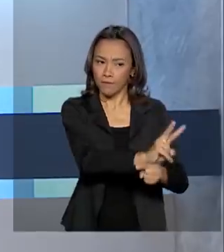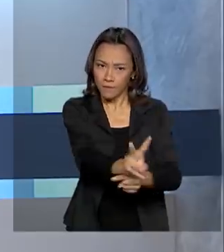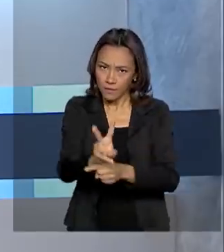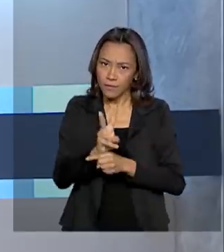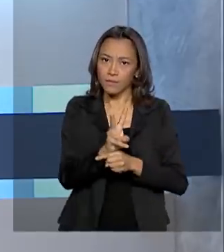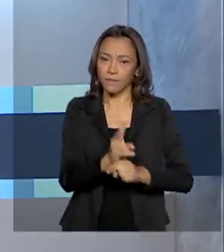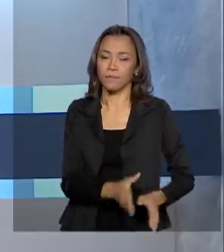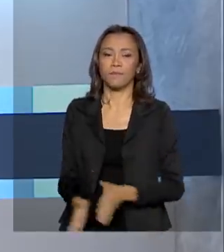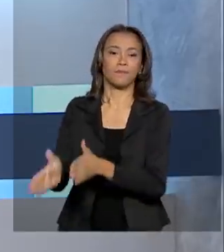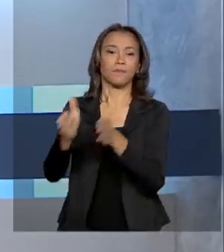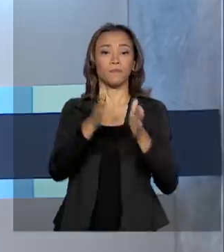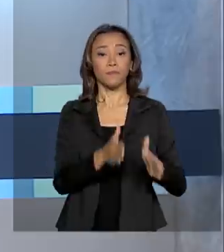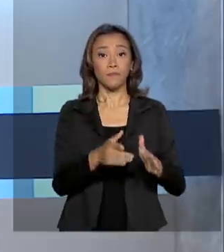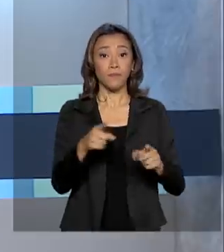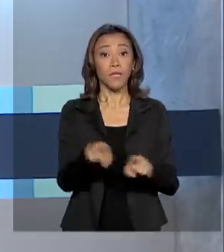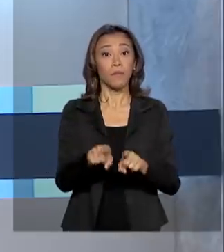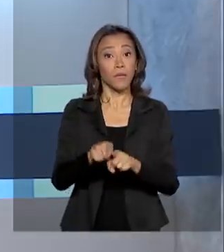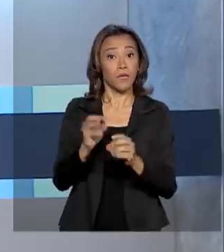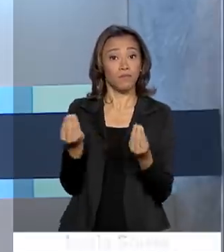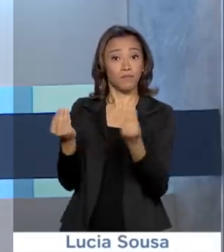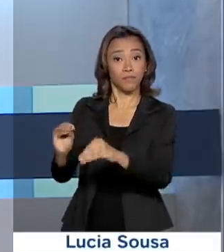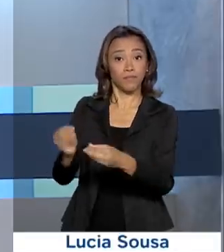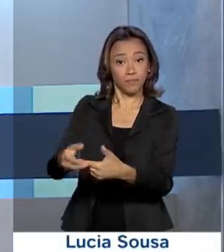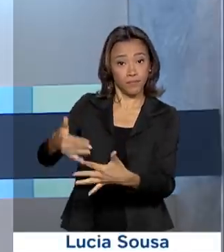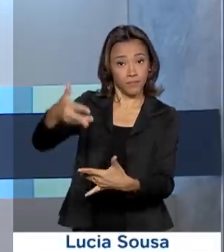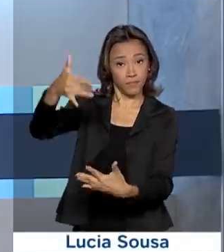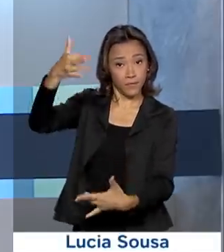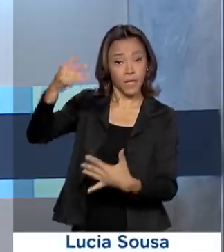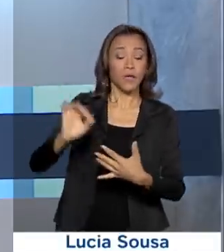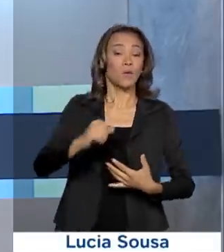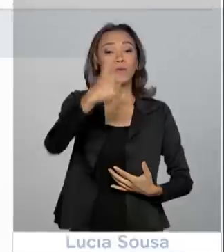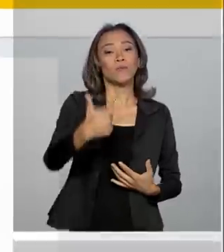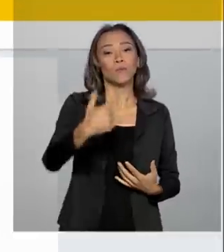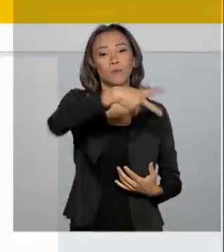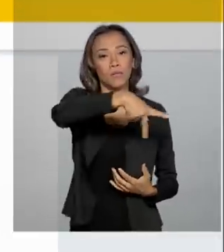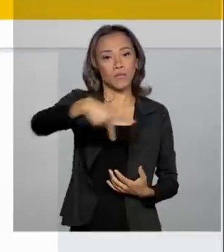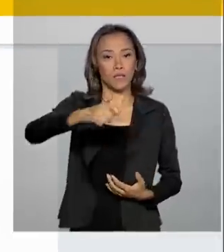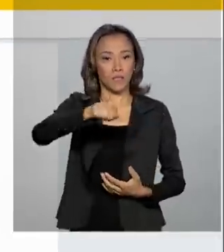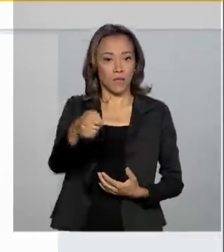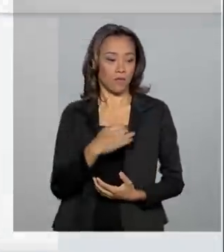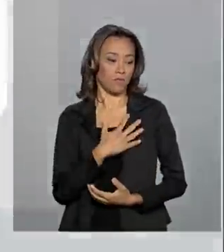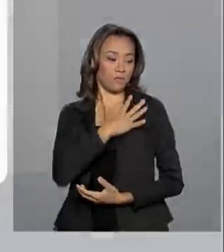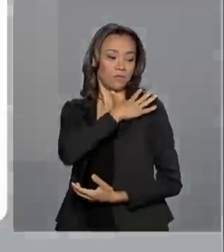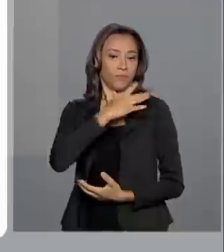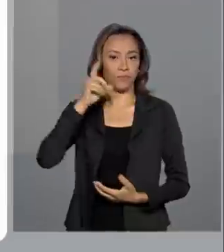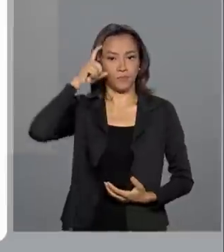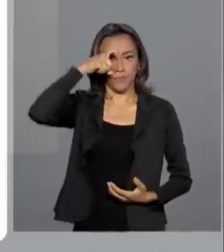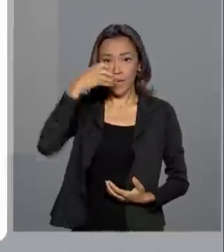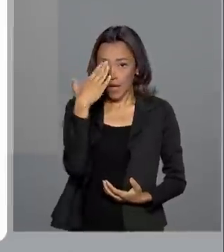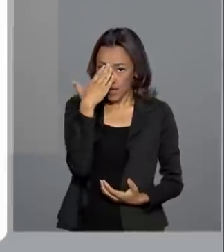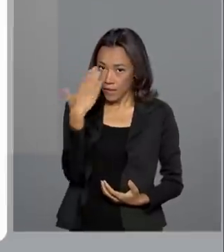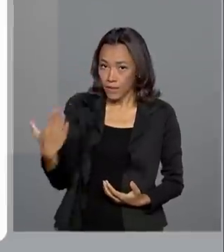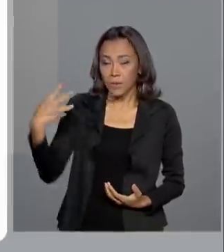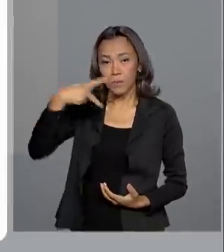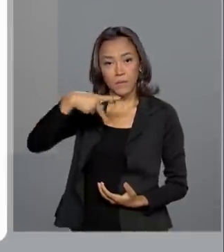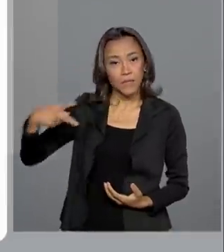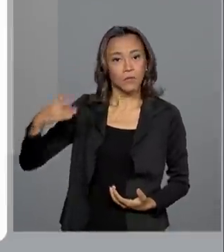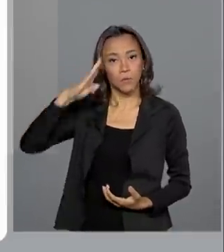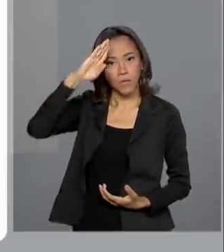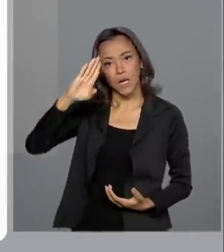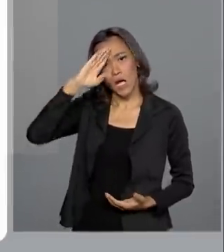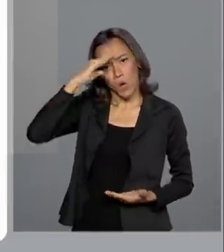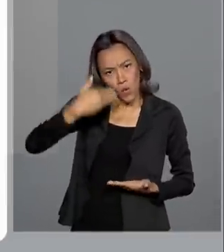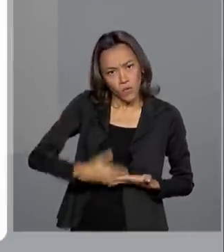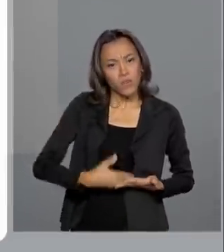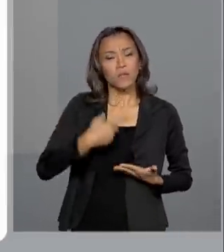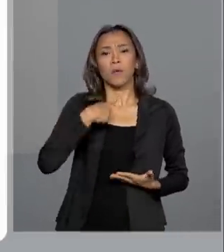e pelas redes sociais ofício presidente amilton mourão agradeceu ao presidente jair bolsonaro a confiança para